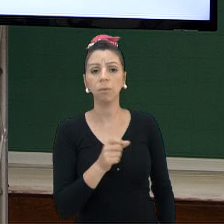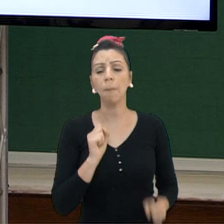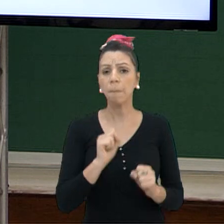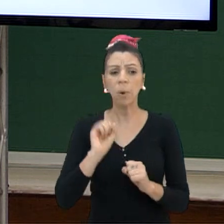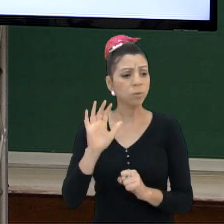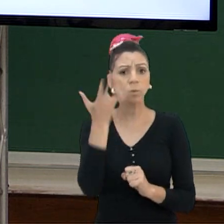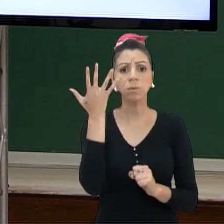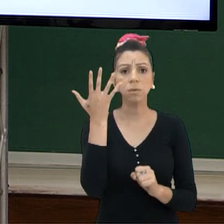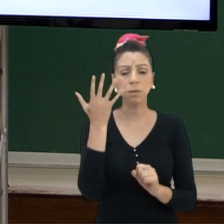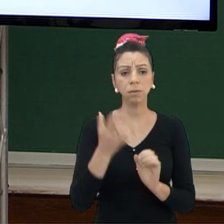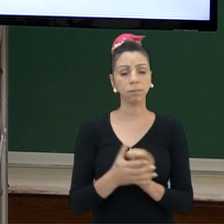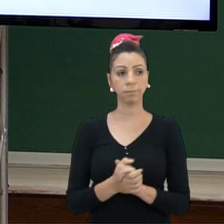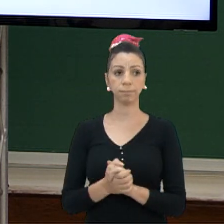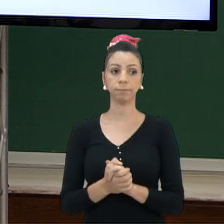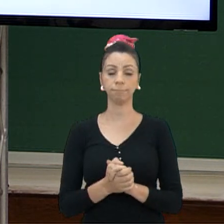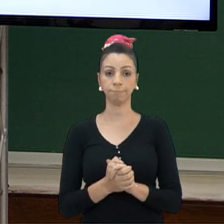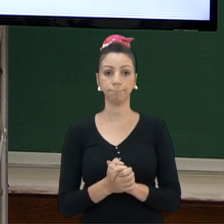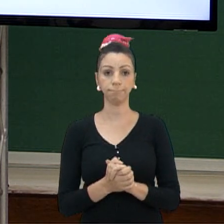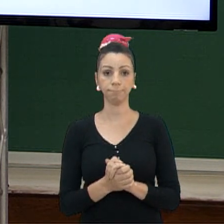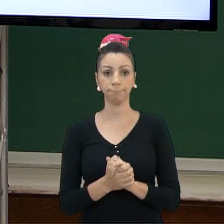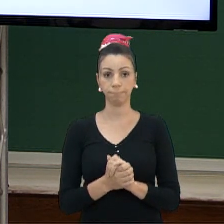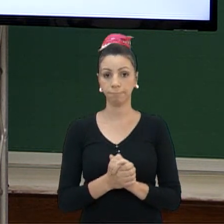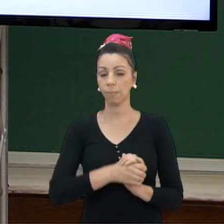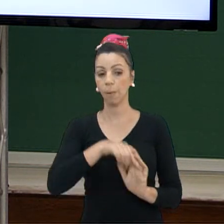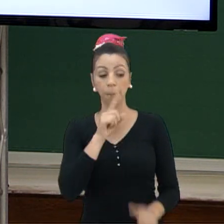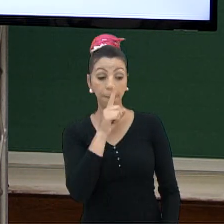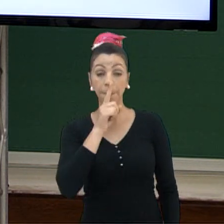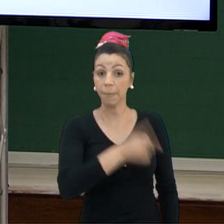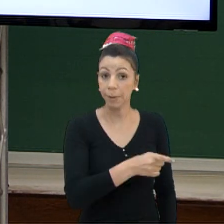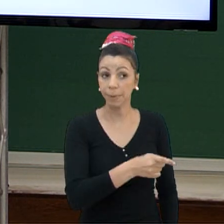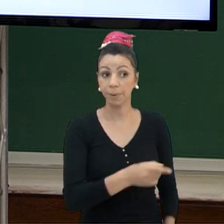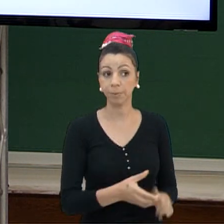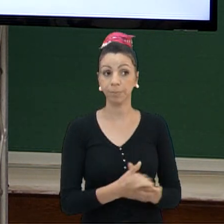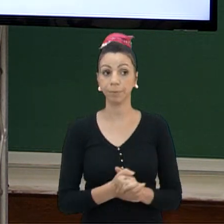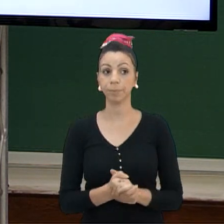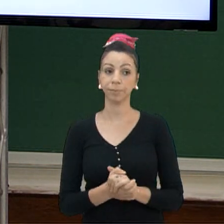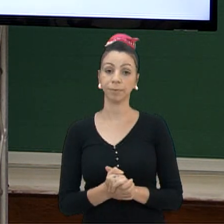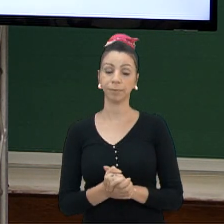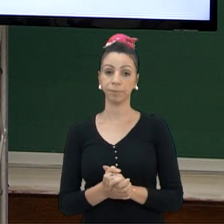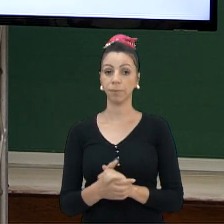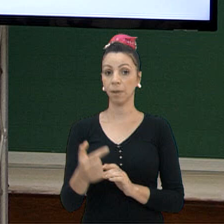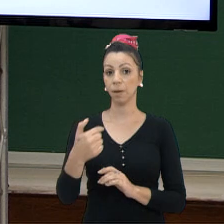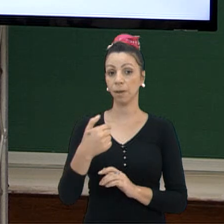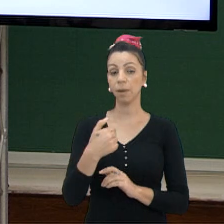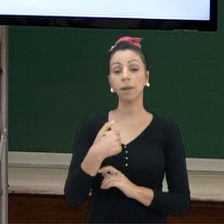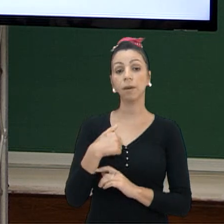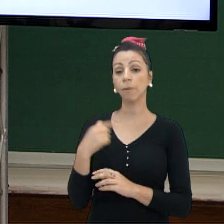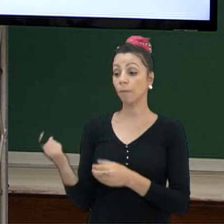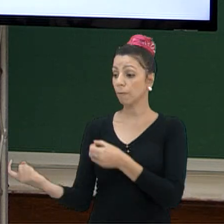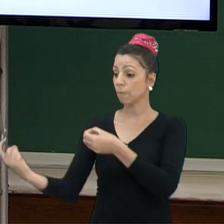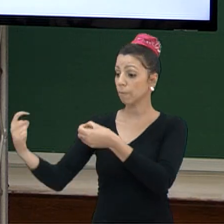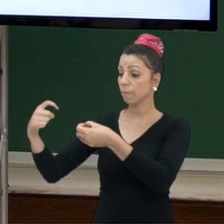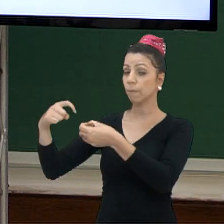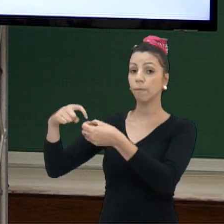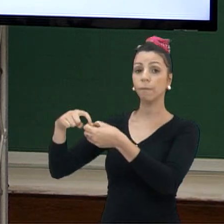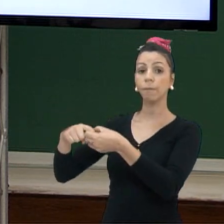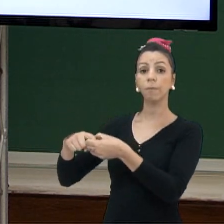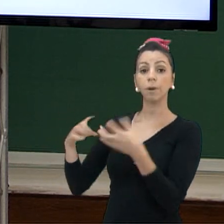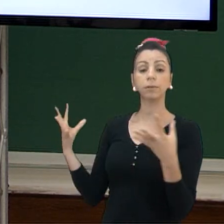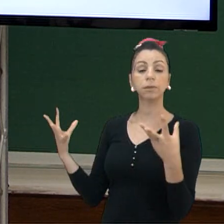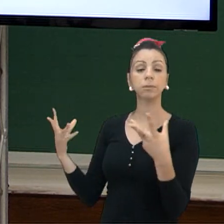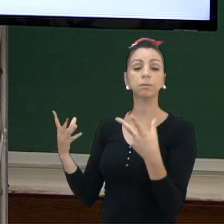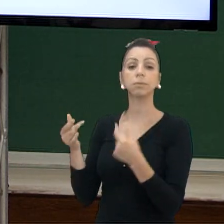aconteça. Então eu tenho o modo imperativo. Sem que eu volte, desfrute